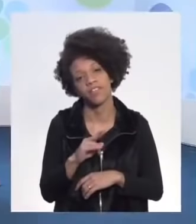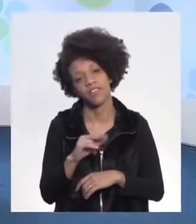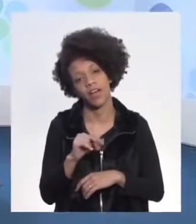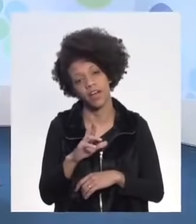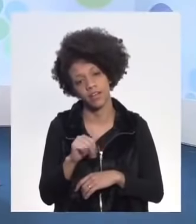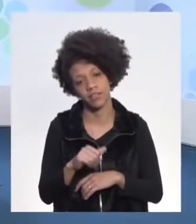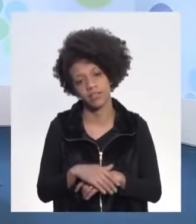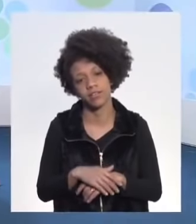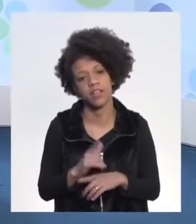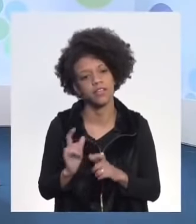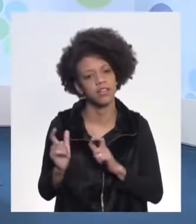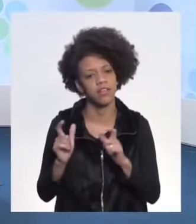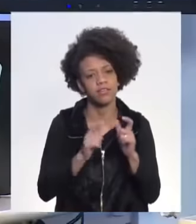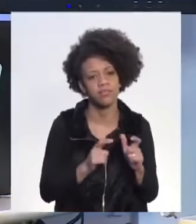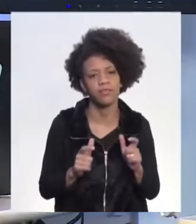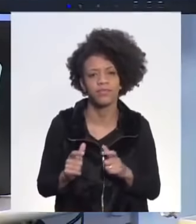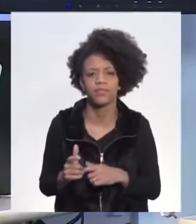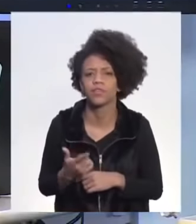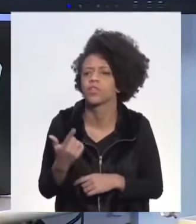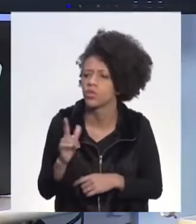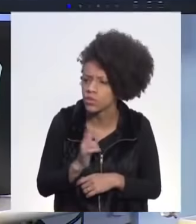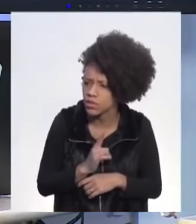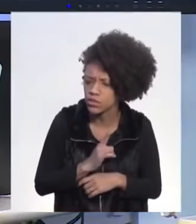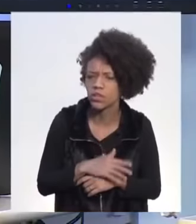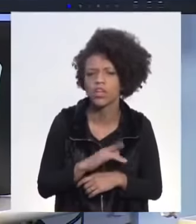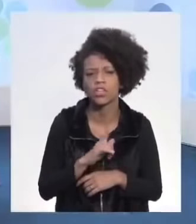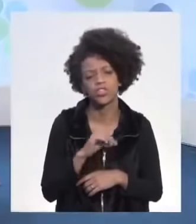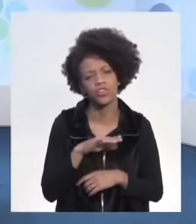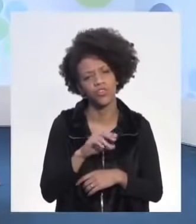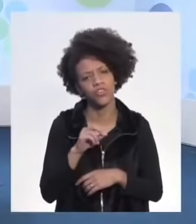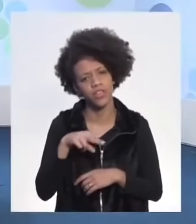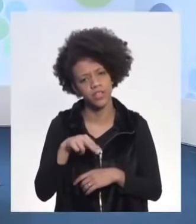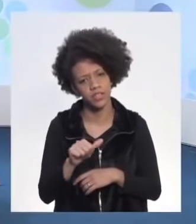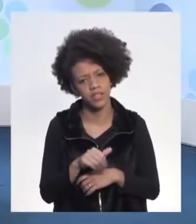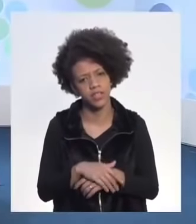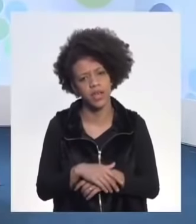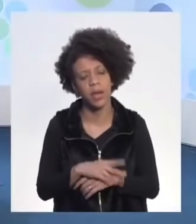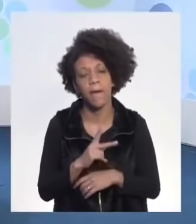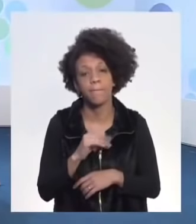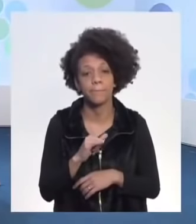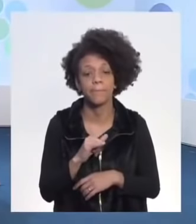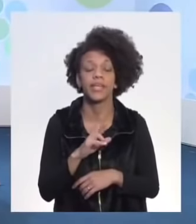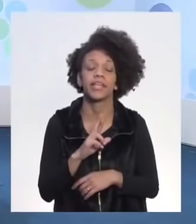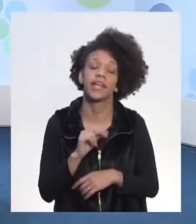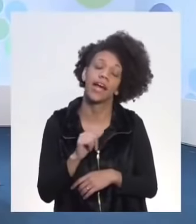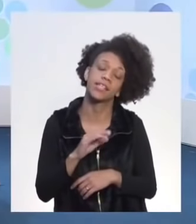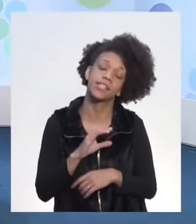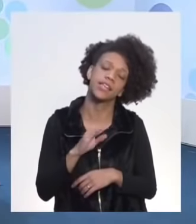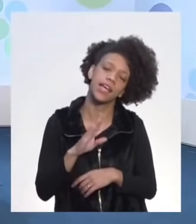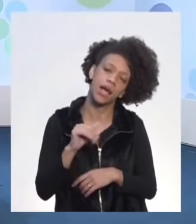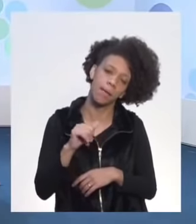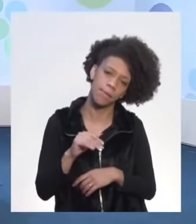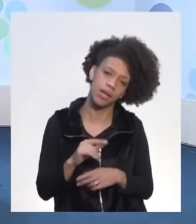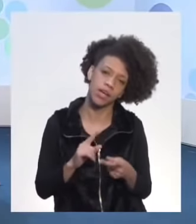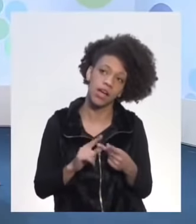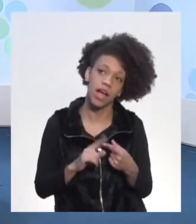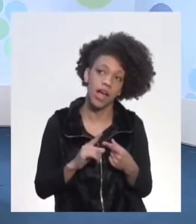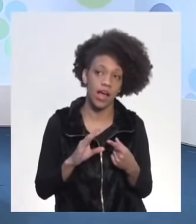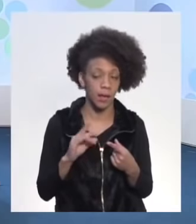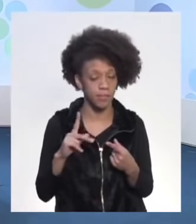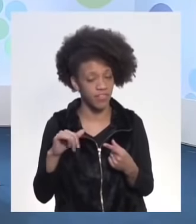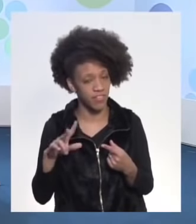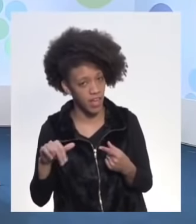realmente. É. Tem vários lugares. E outros, né? A Giovana também falou. A Giovana é de Piracicaba. E ela colocou capivara, lontra e